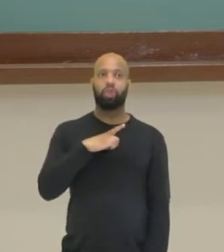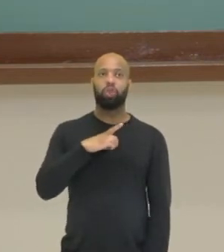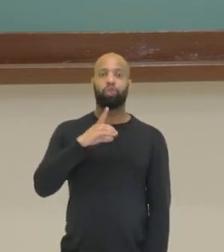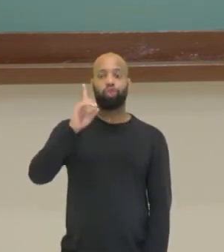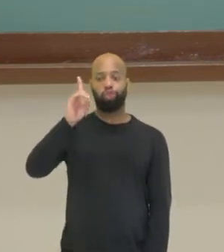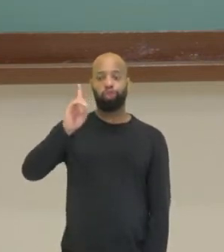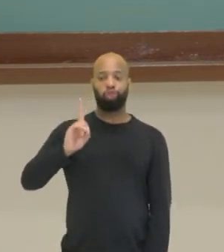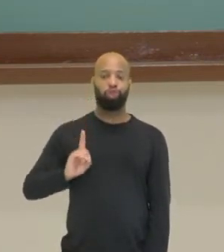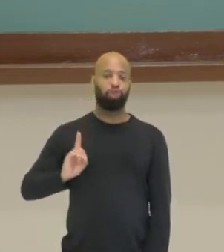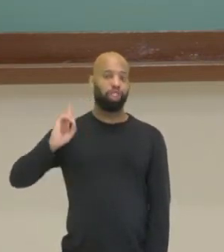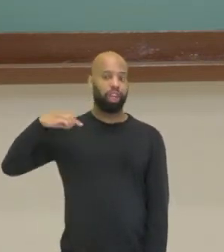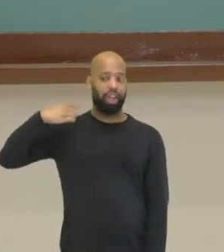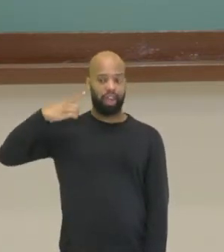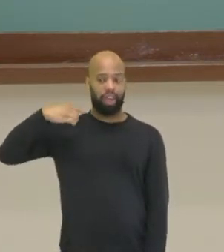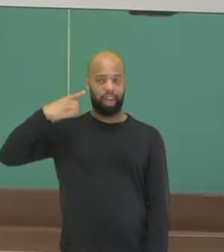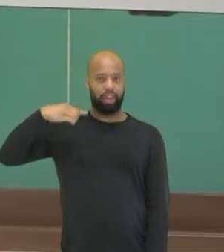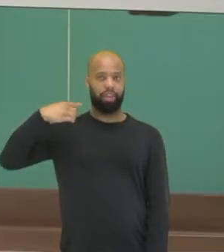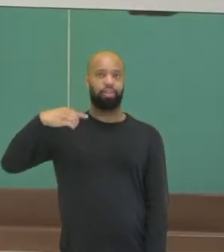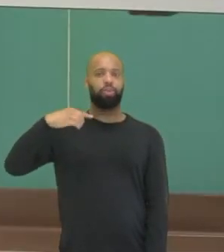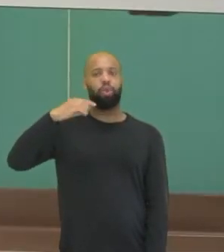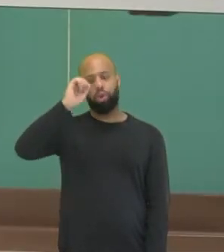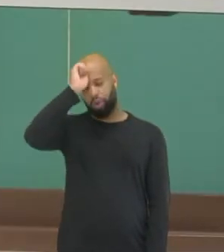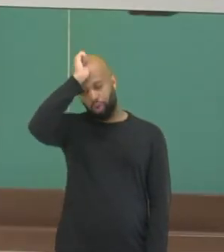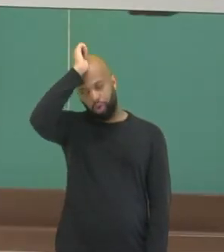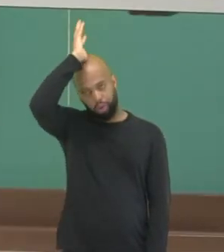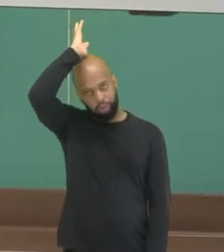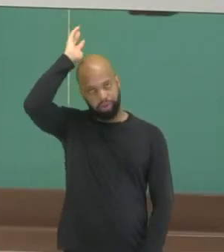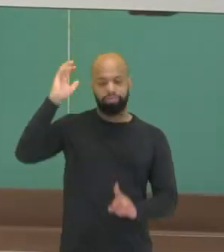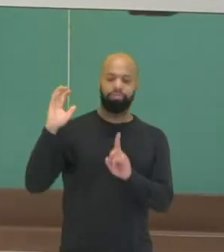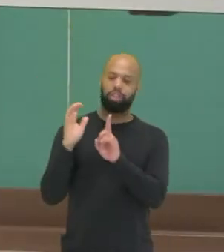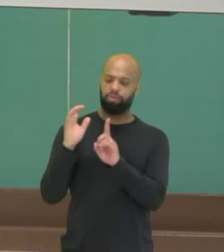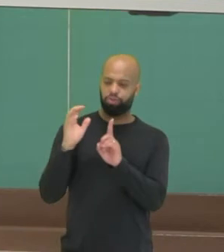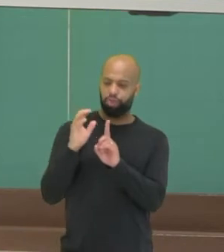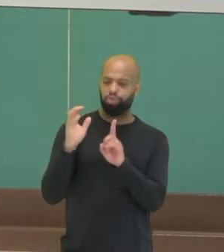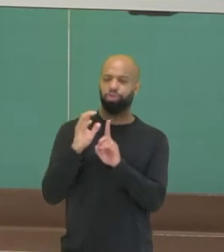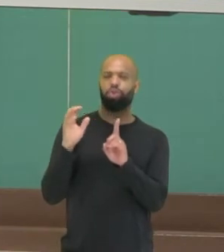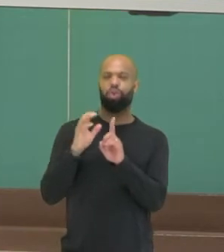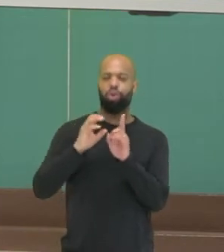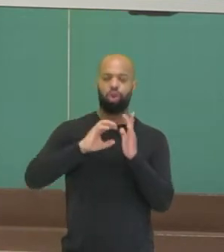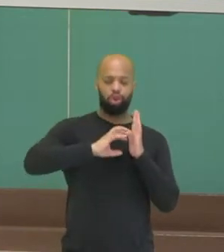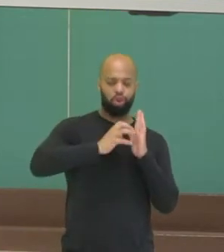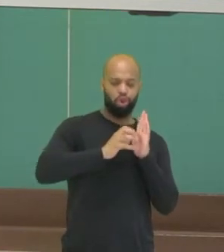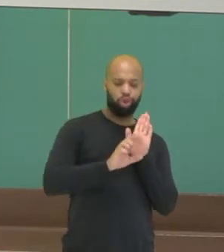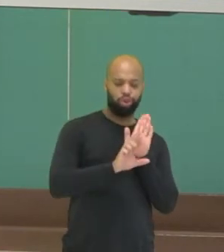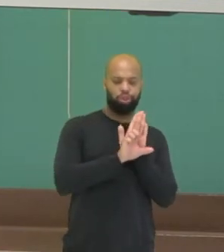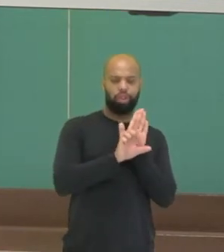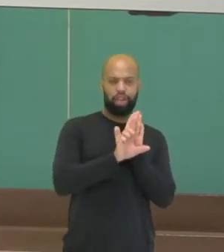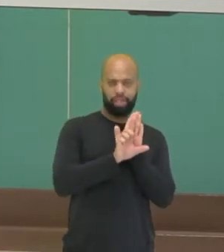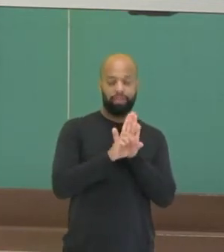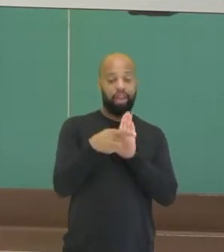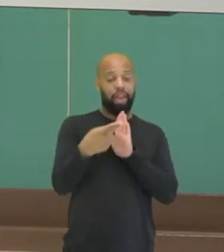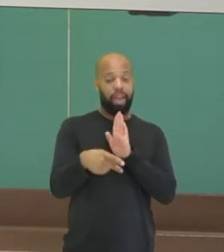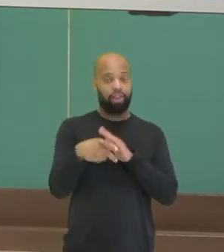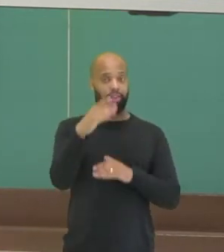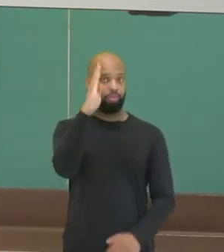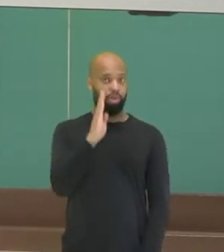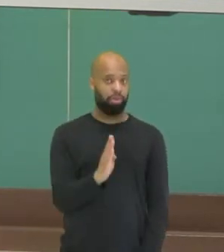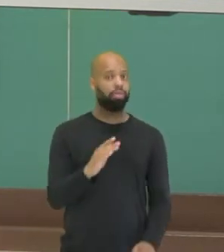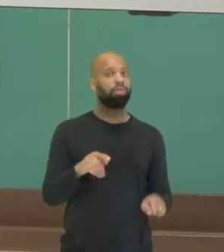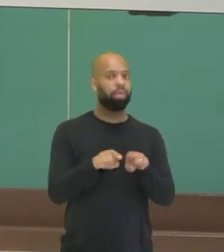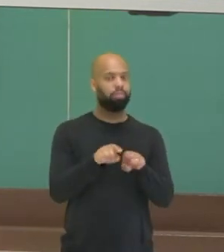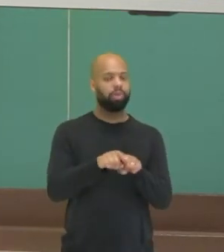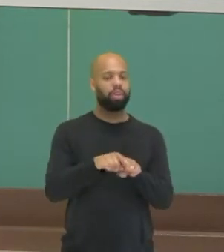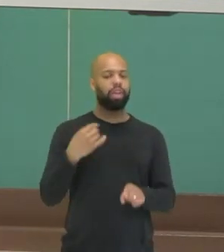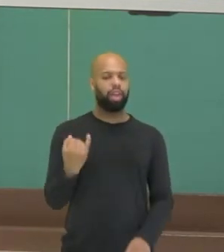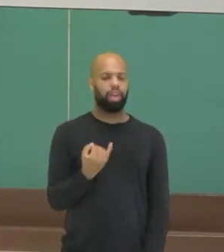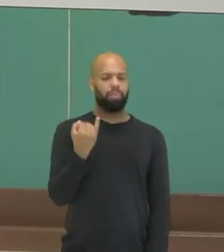romano influenciou diretamente o que se entende de código, né, de leis, inclusive do Brasil. Olha que importante estudarmos